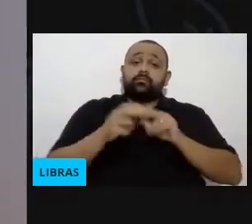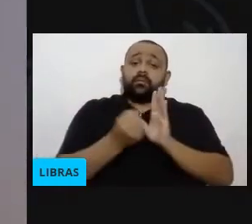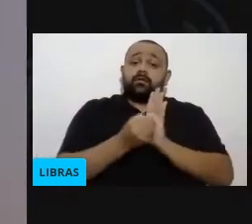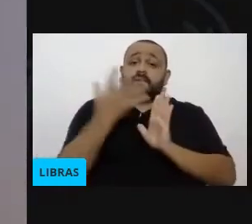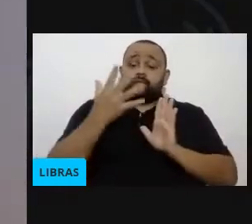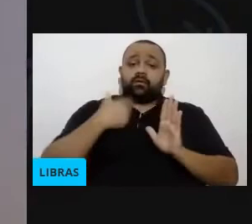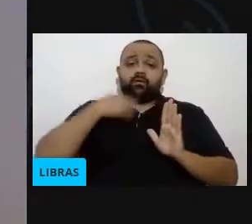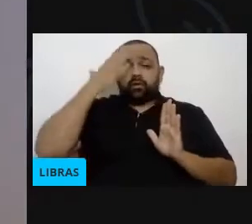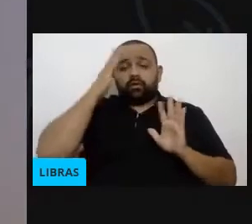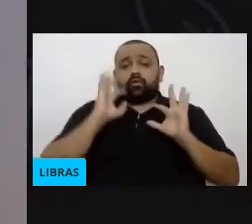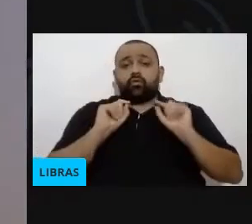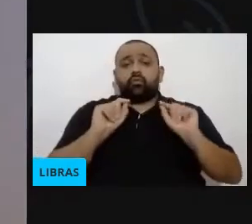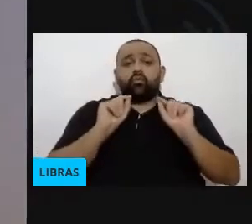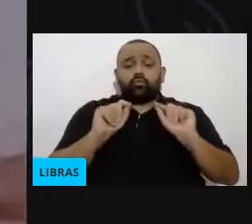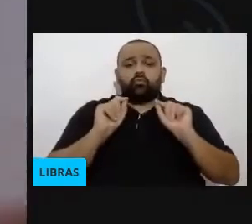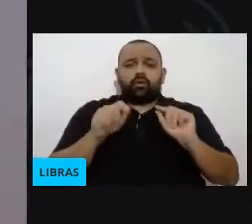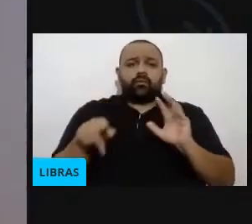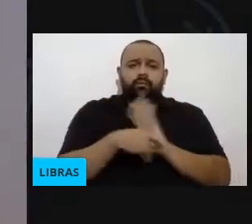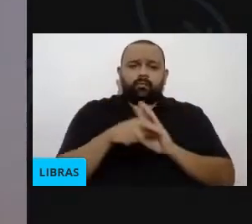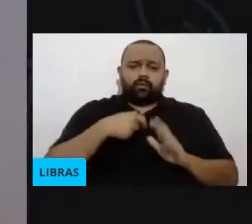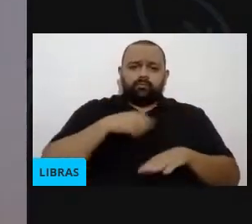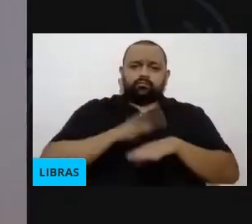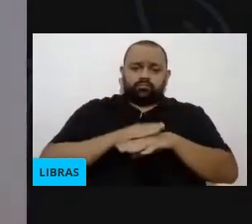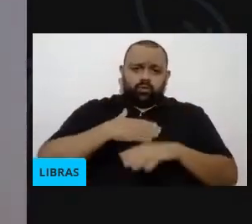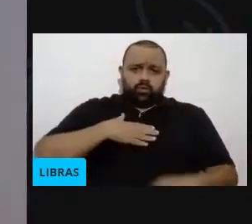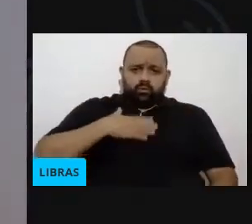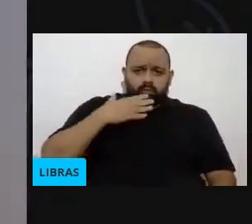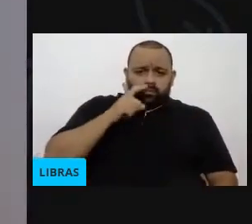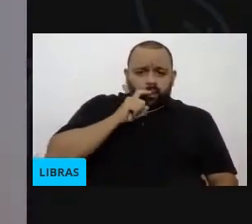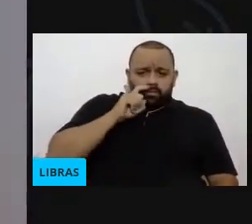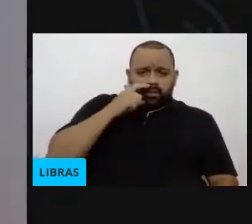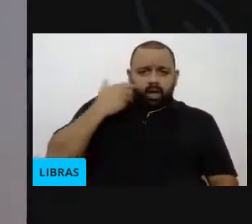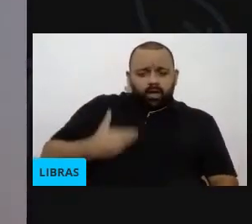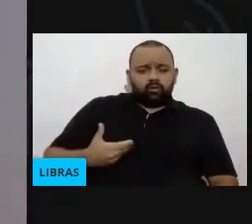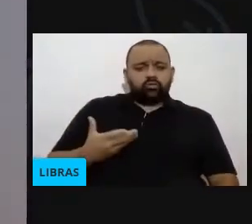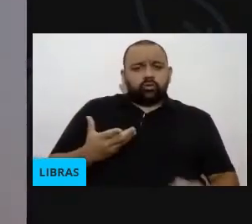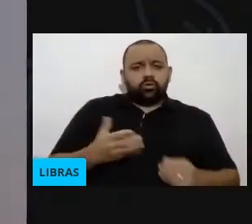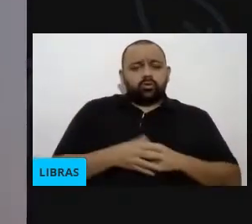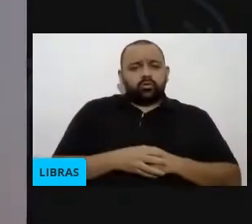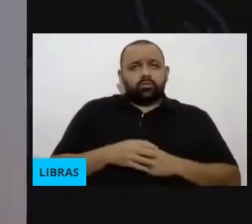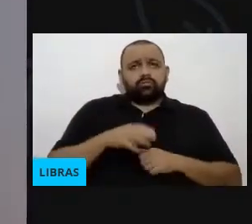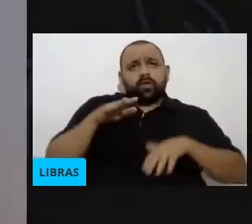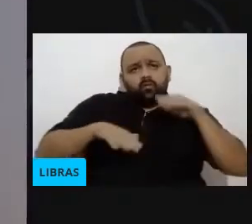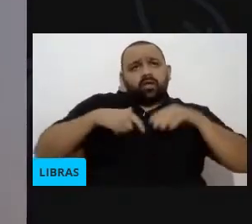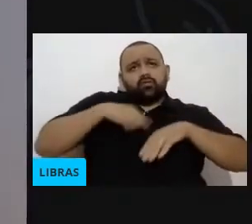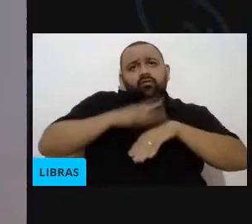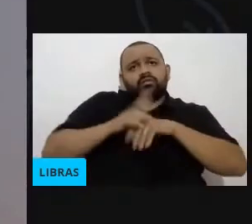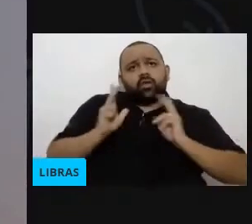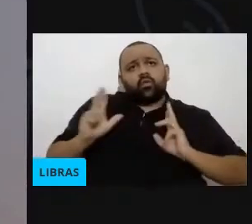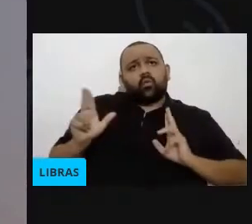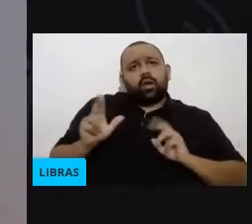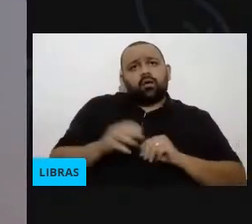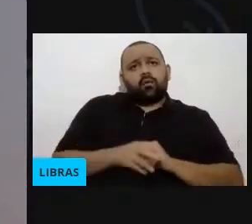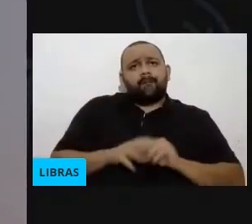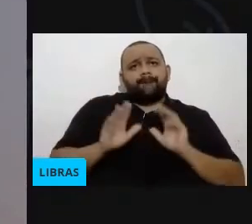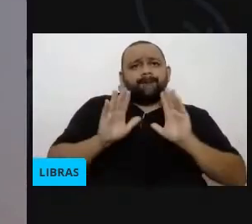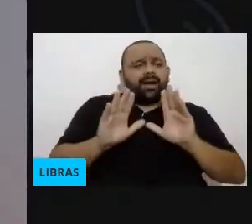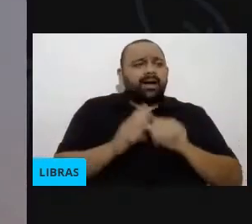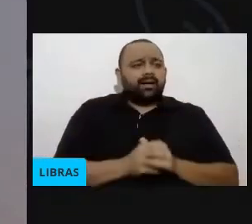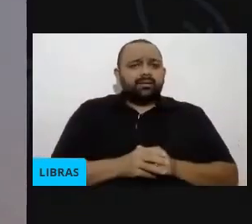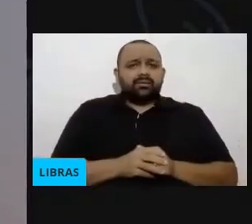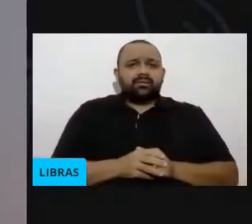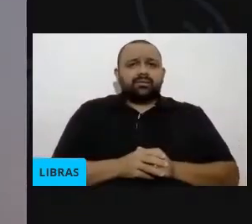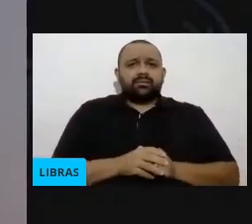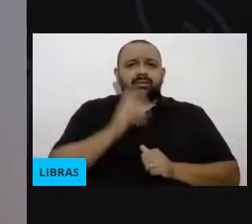eu entendo as pais, as mães, sou pai também, talvez fizesse a mesma coisa, mas a busca pela independência muitas vezes